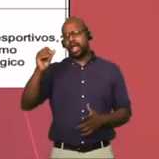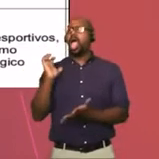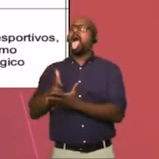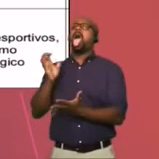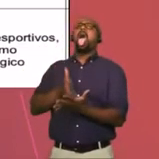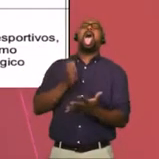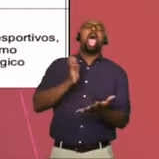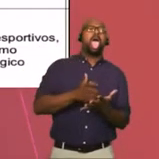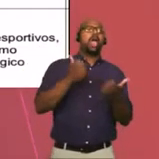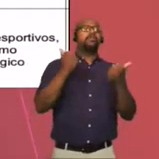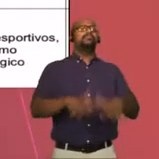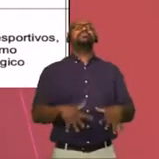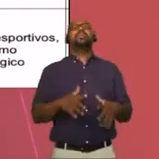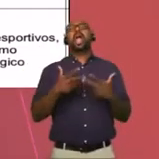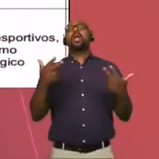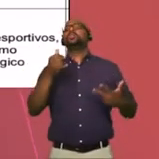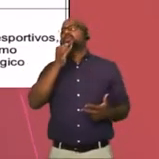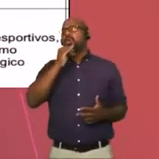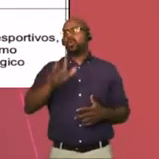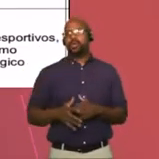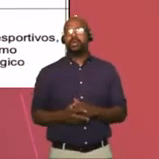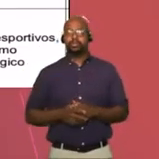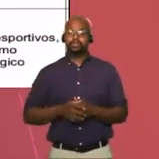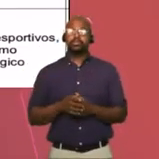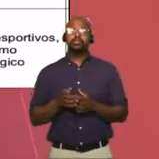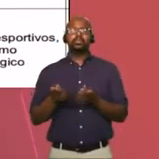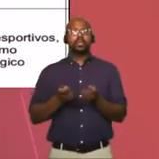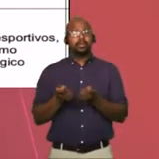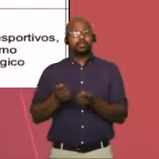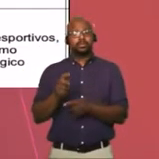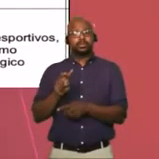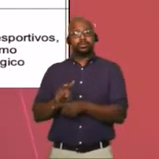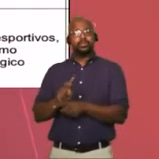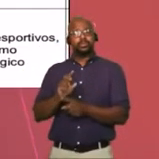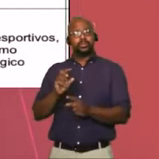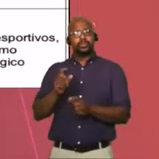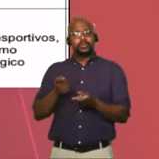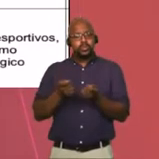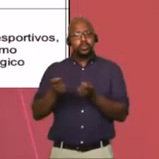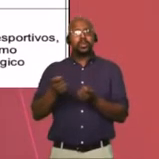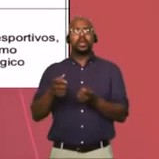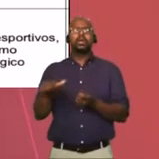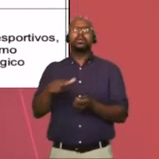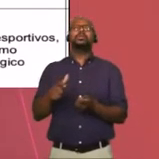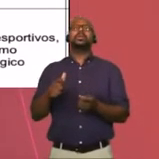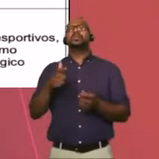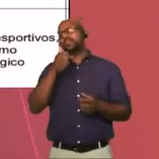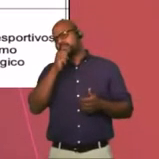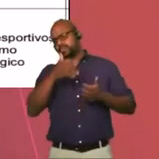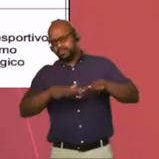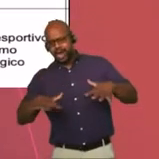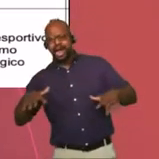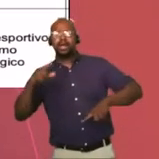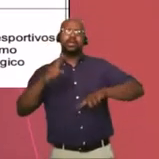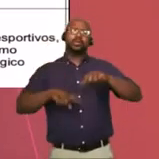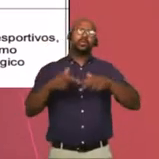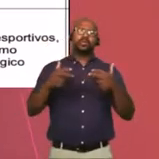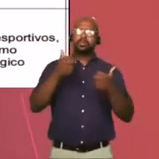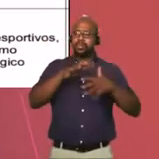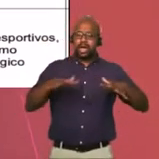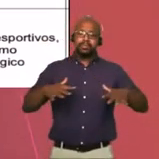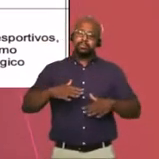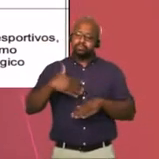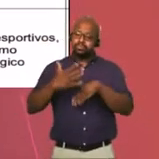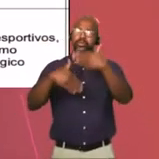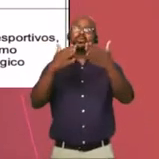utilização de combustíveis fósseis conservar e usar de forma sustentável os oceanos Mares recursos marinhos para os